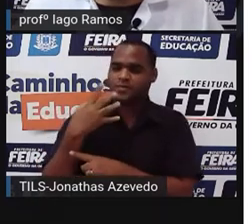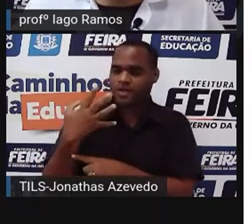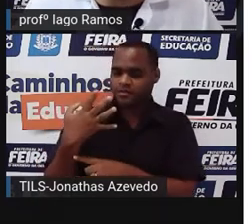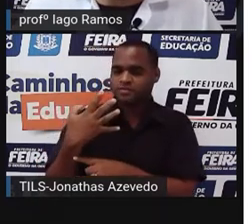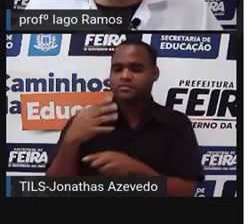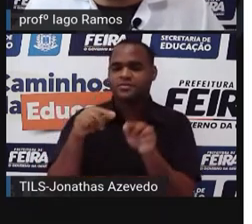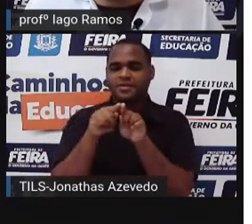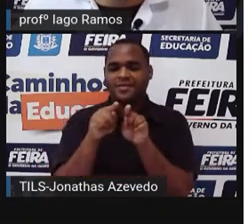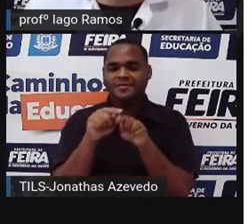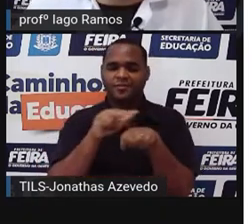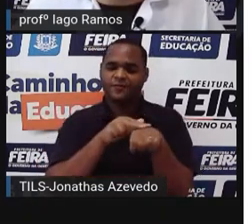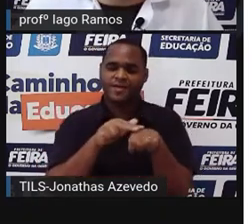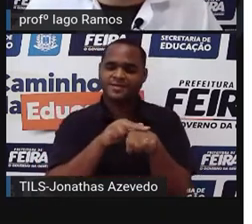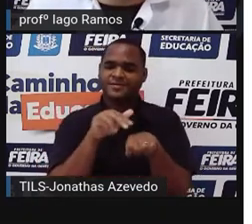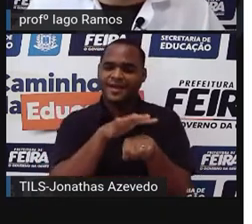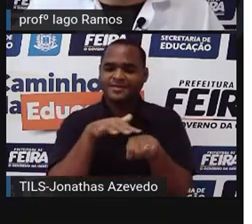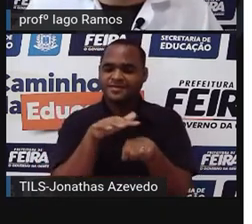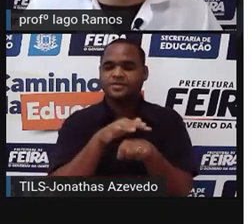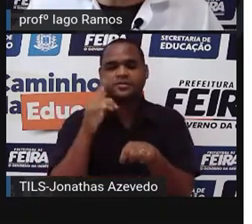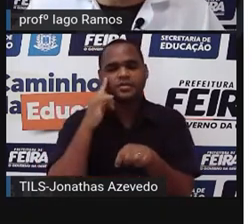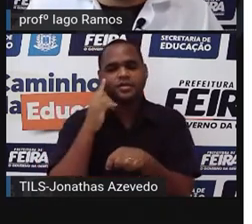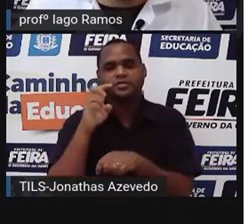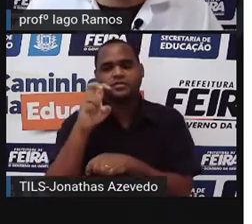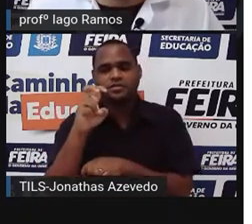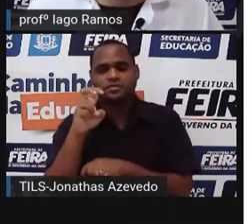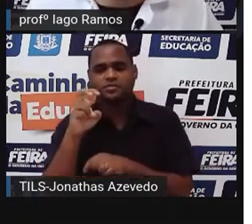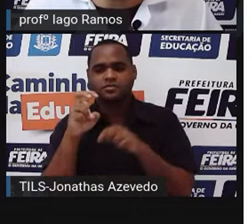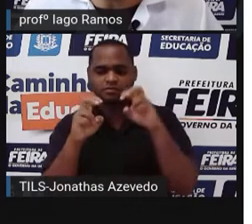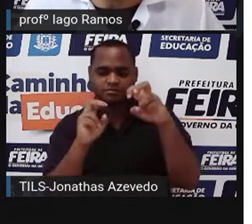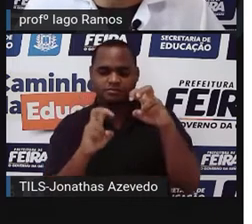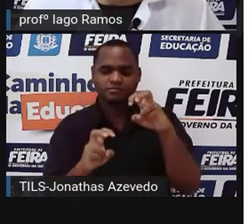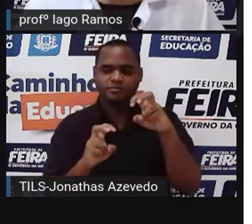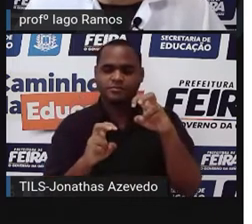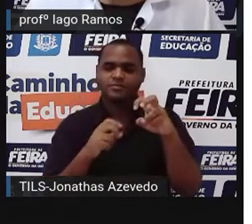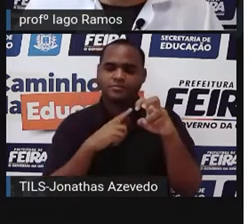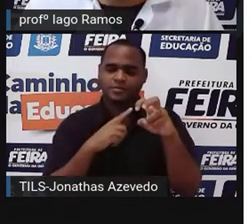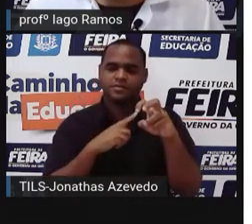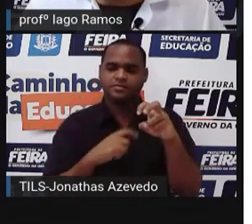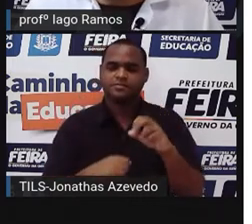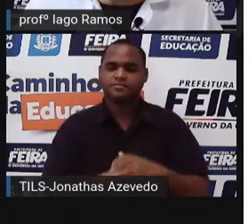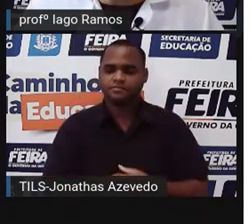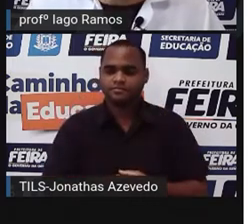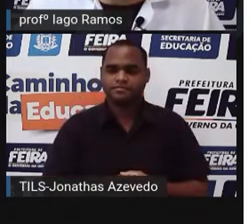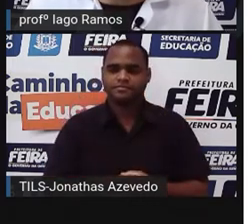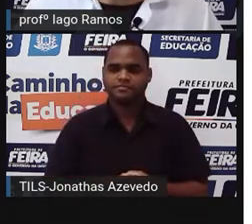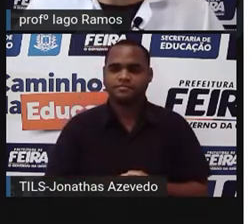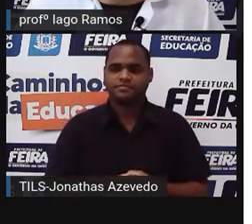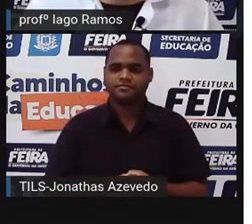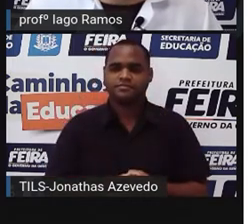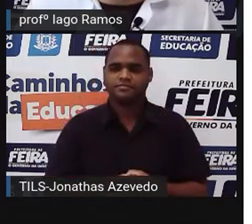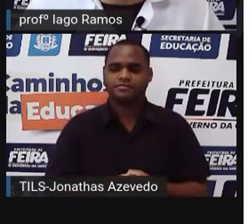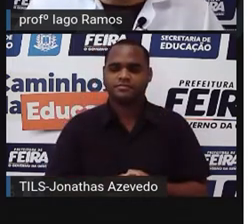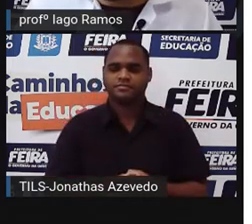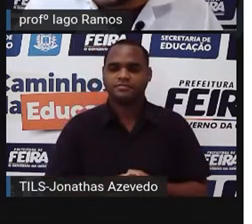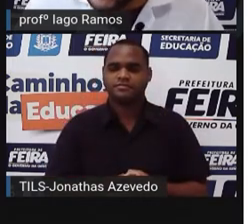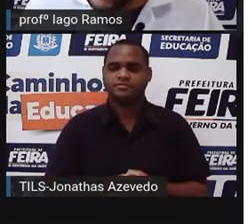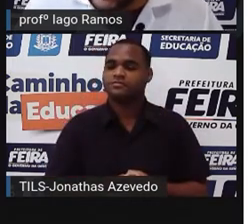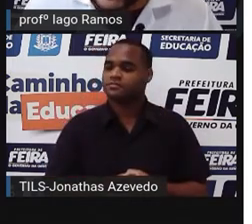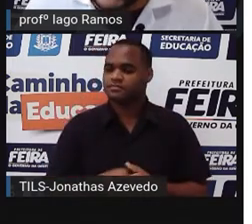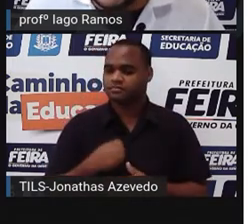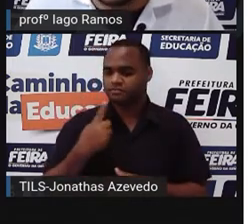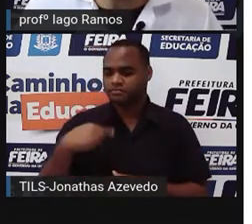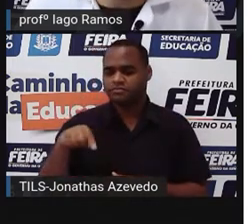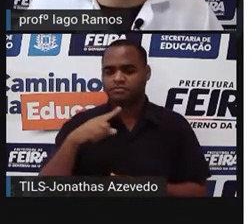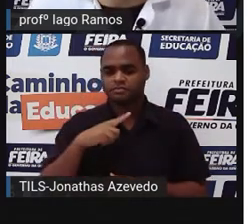área do quadrado verde, que os lados medem 5, tá bom? E área, cálculo de área, a gente já aprendeu